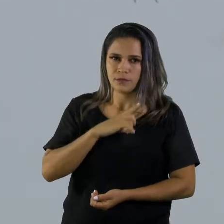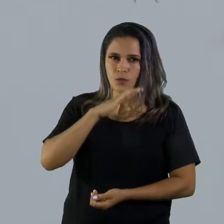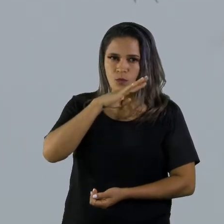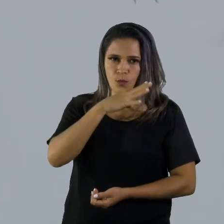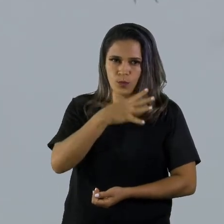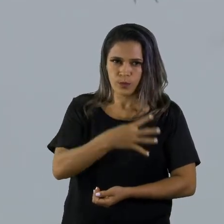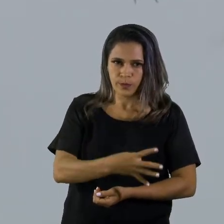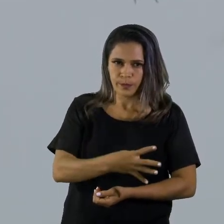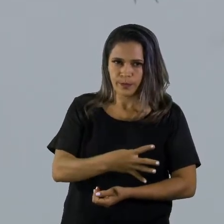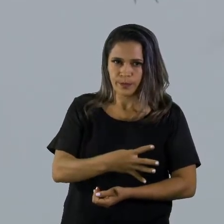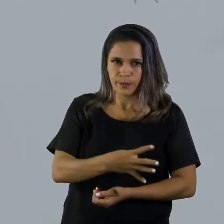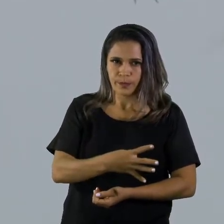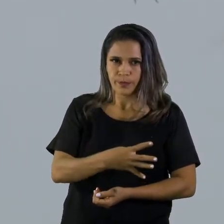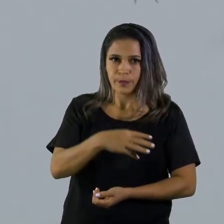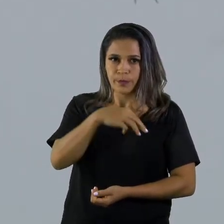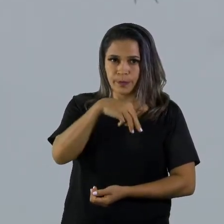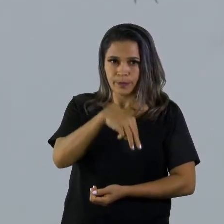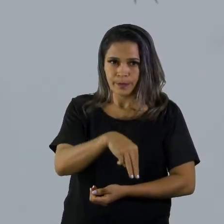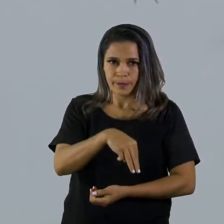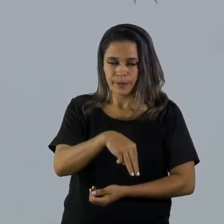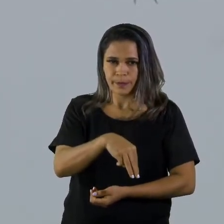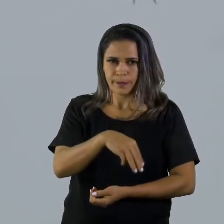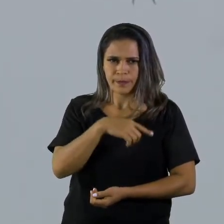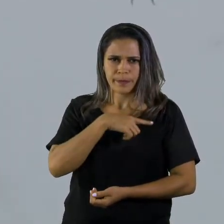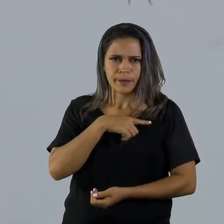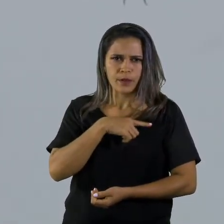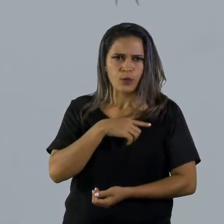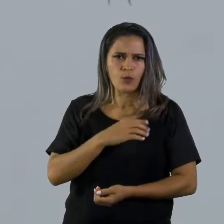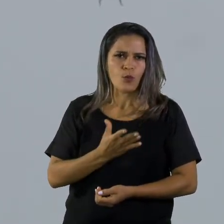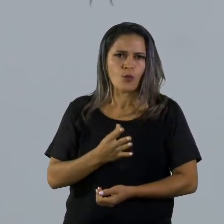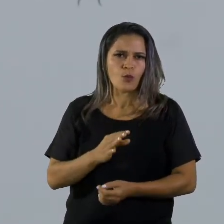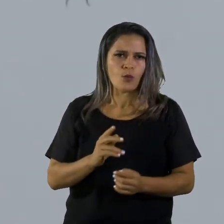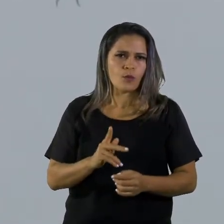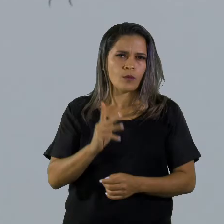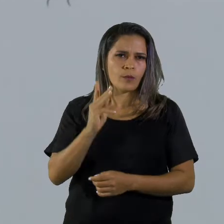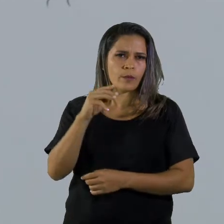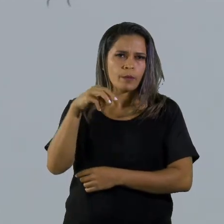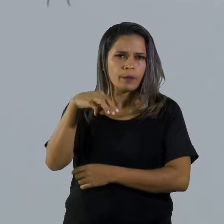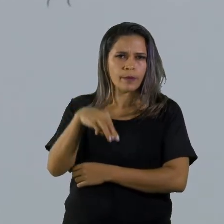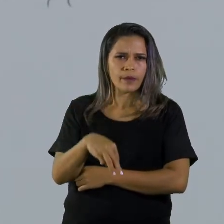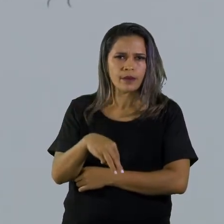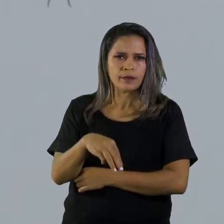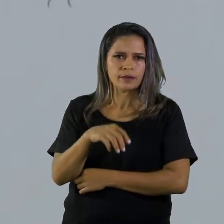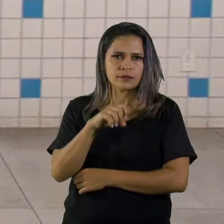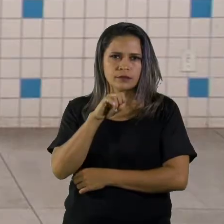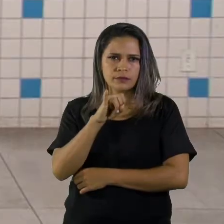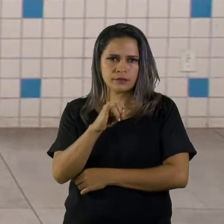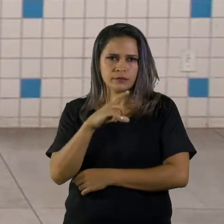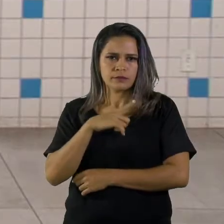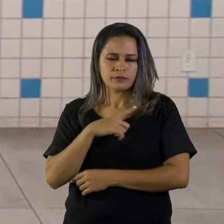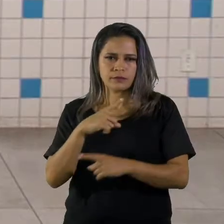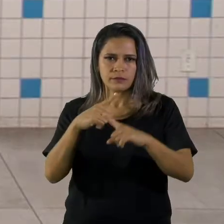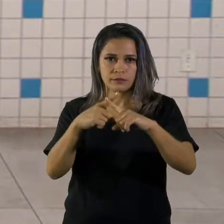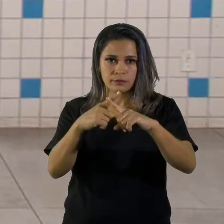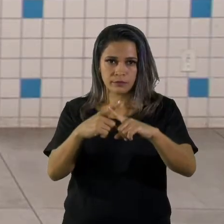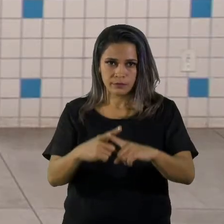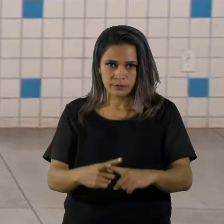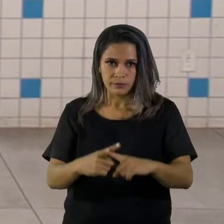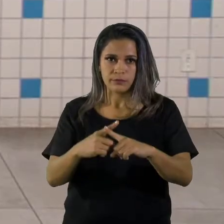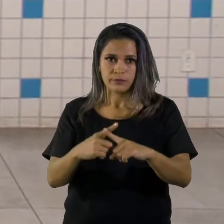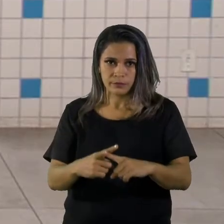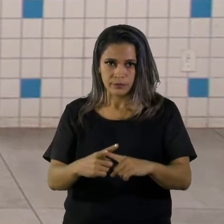metros, quantos quilômetros tem 4.000 metros? Veja bem, se aqui eu tenho que multiplicar para